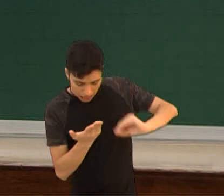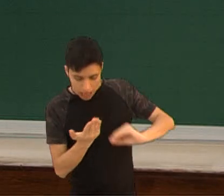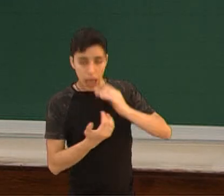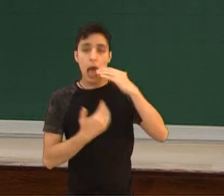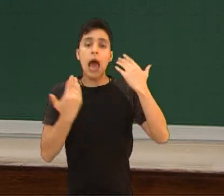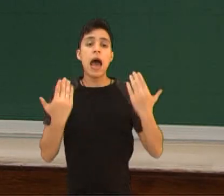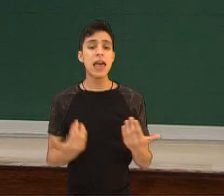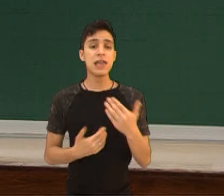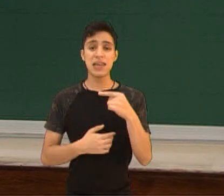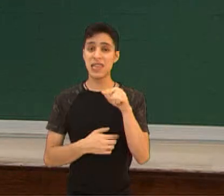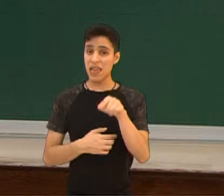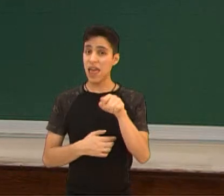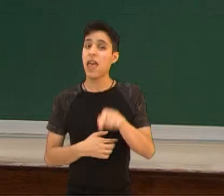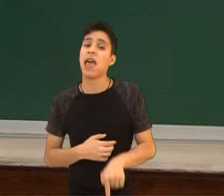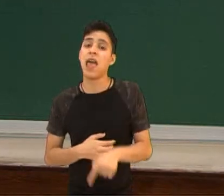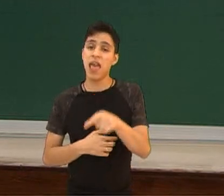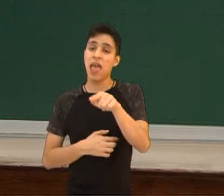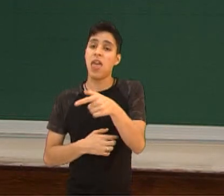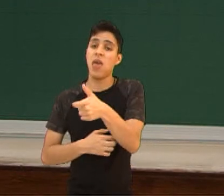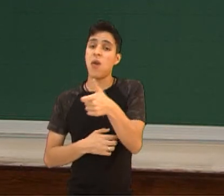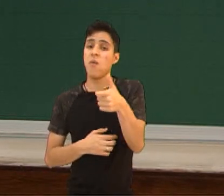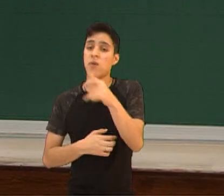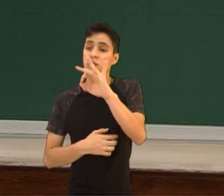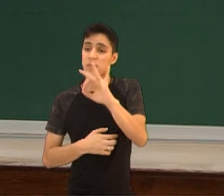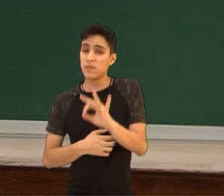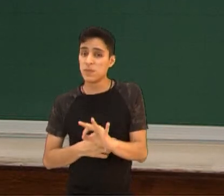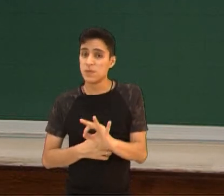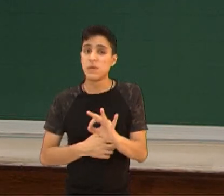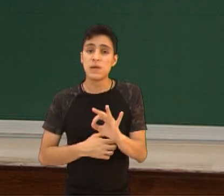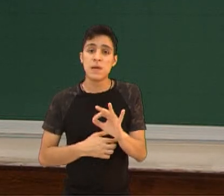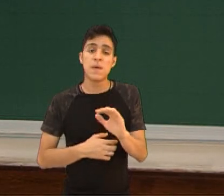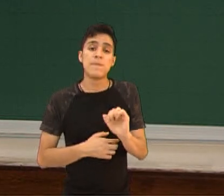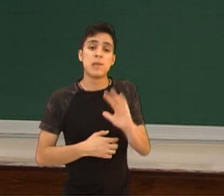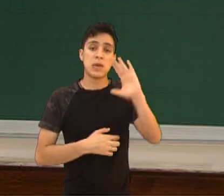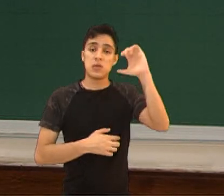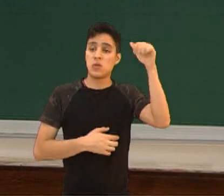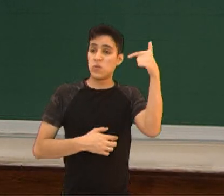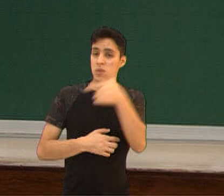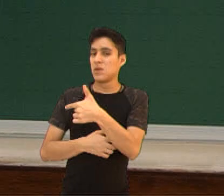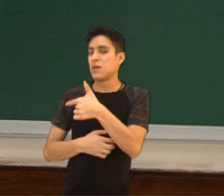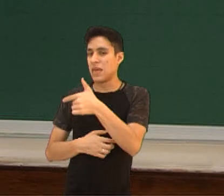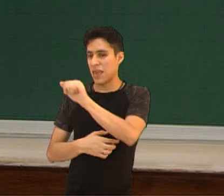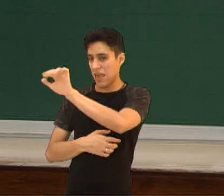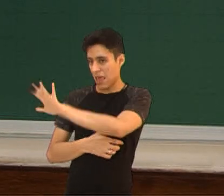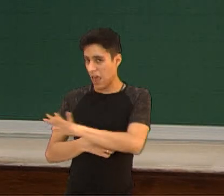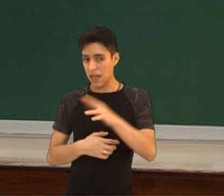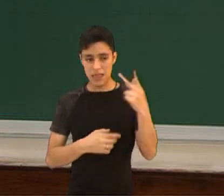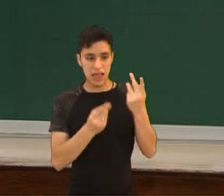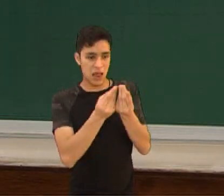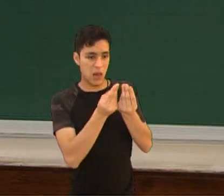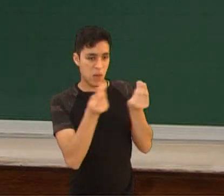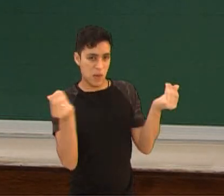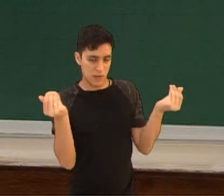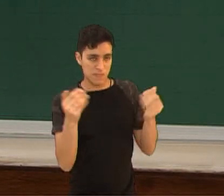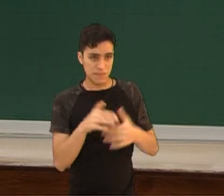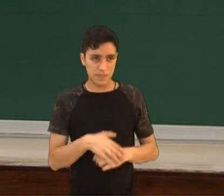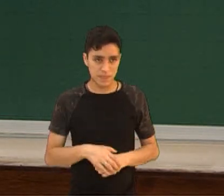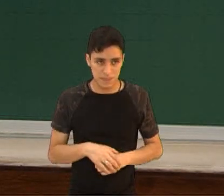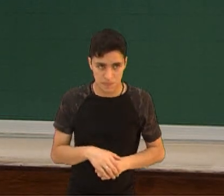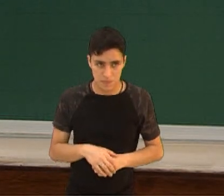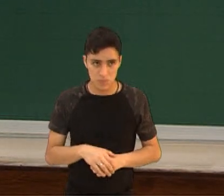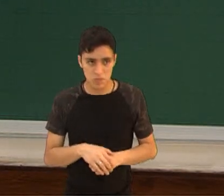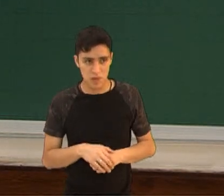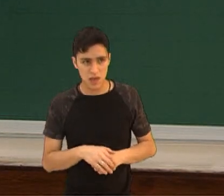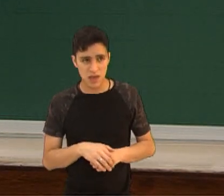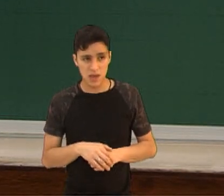11%, ela é maior 11% do que cidades não asiáticas. Tá? Essa qualidade do ar, ela é pior. Hoje, mais da metade